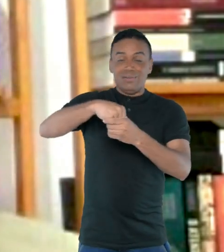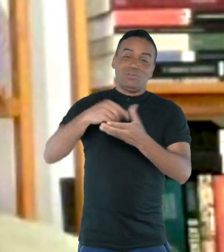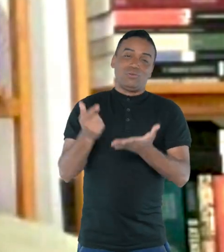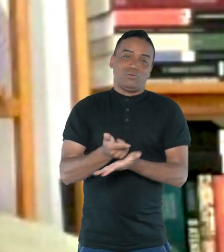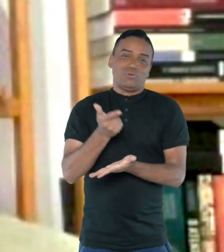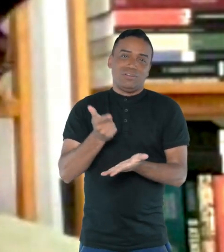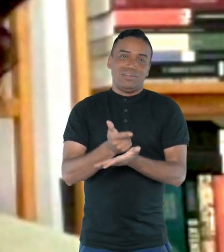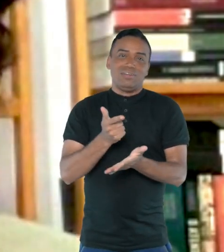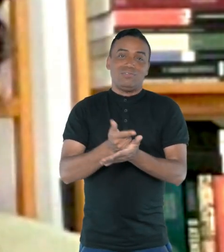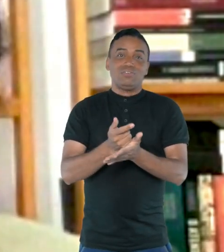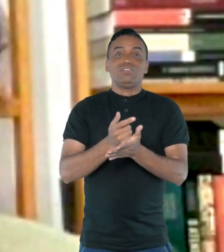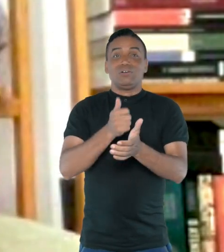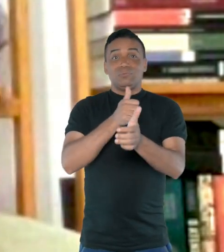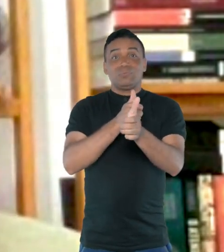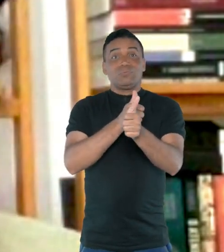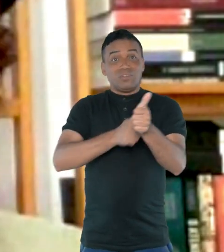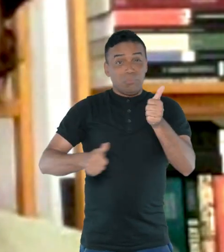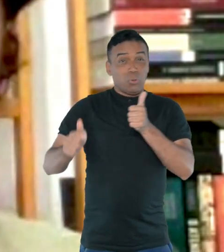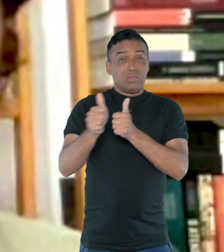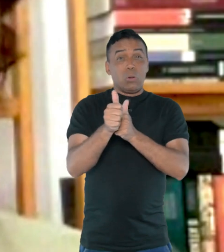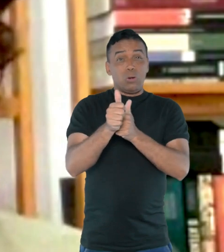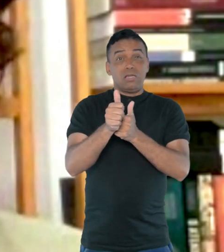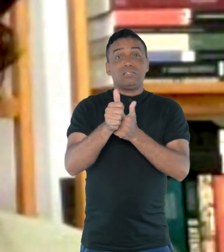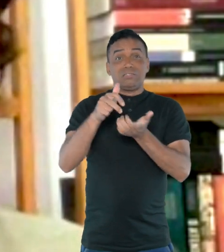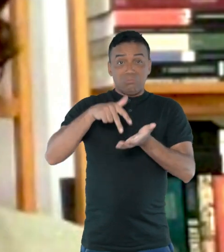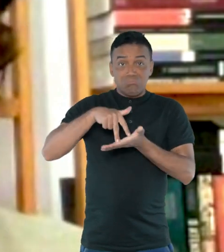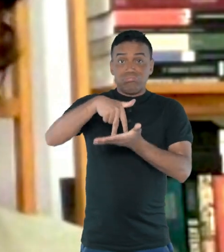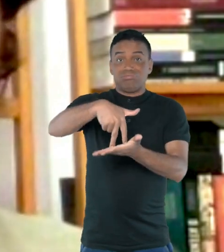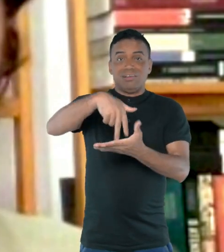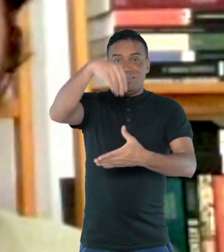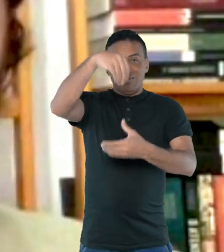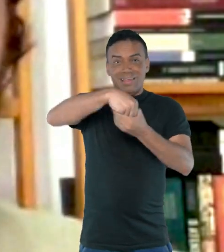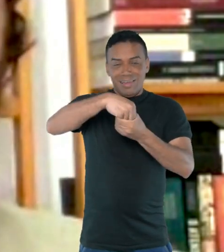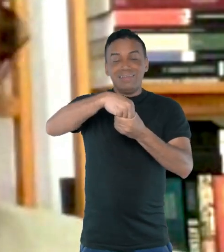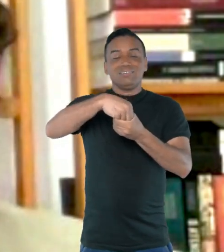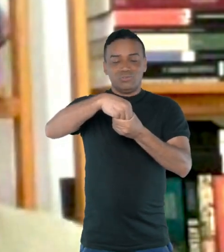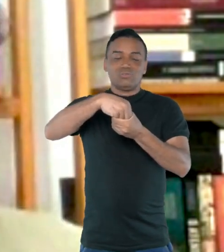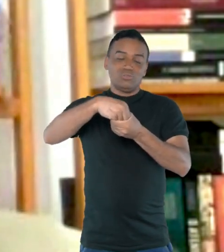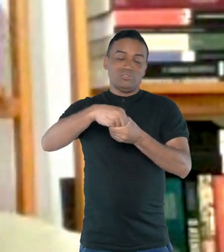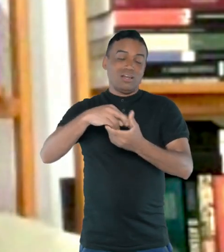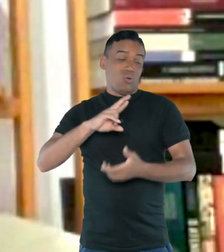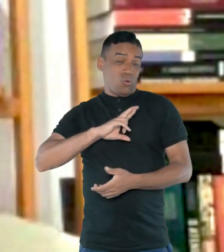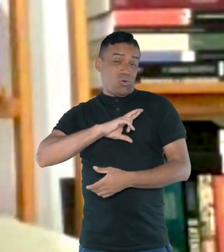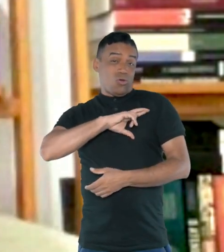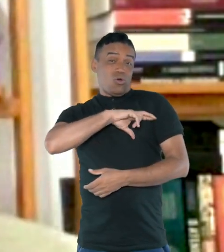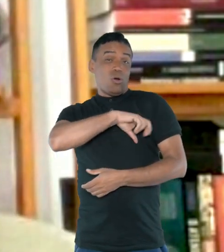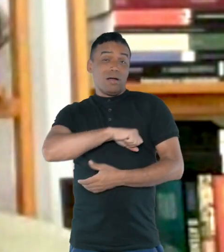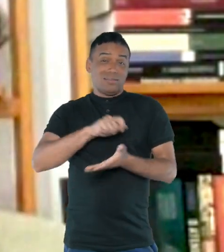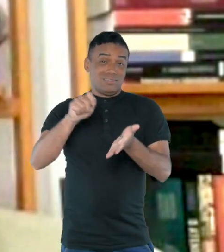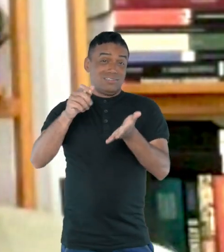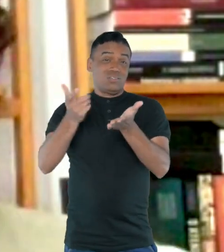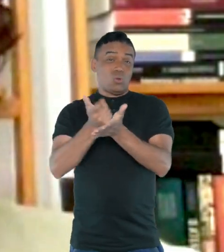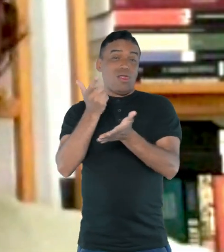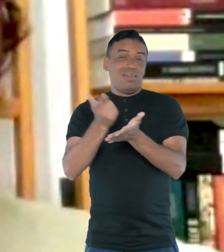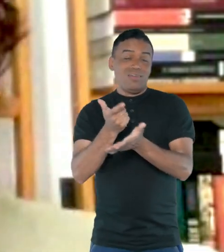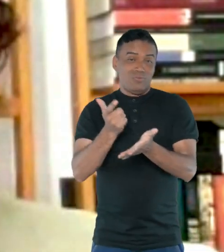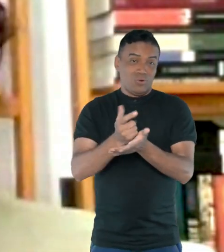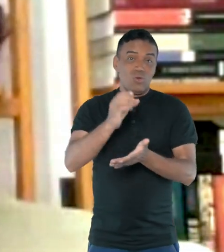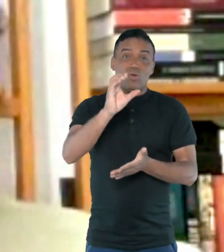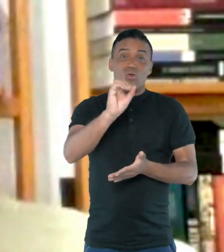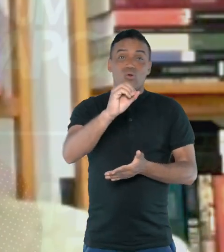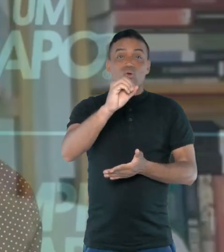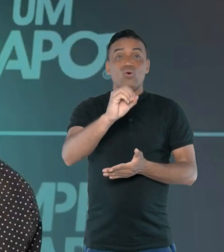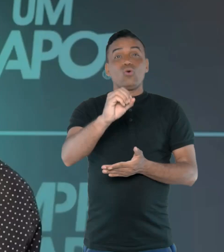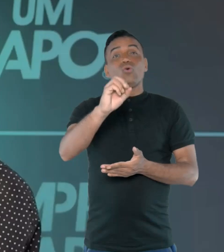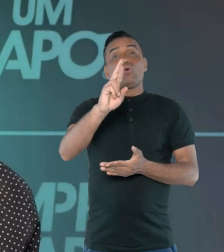protagonistas de suas histórias e dessa grande história que é o romance Os Corpos Nus dos Moribundos. Você traz